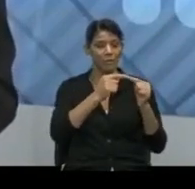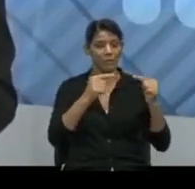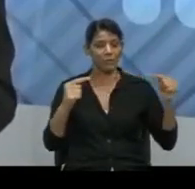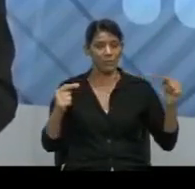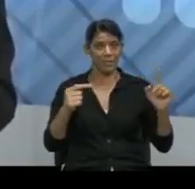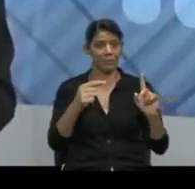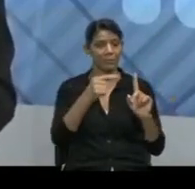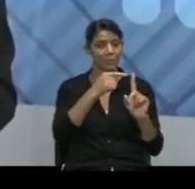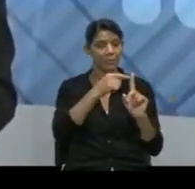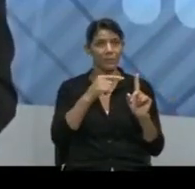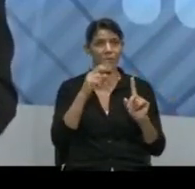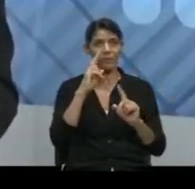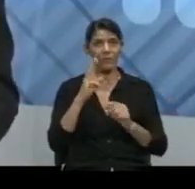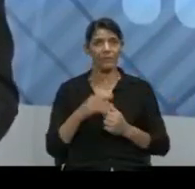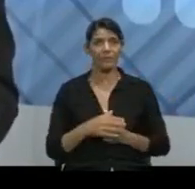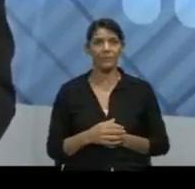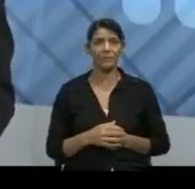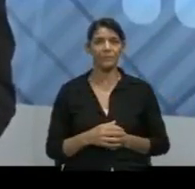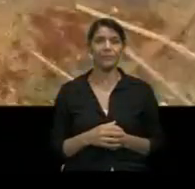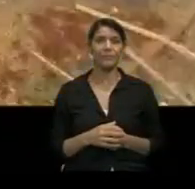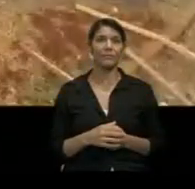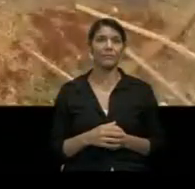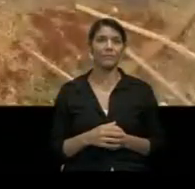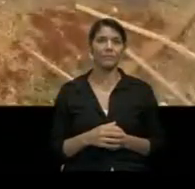correta. Tá? Então vamos voltar lá para o vídeo.